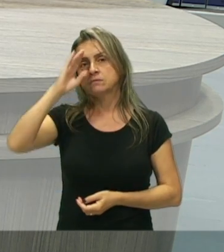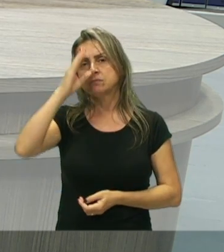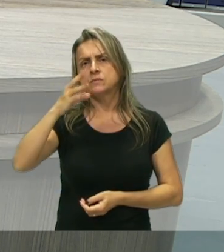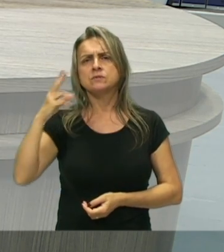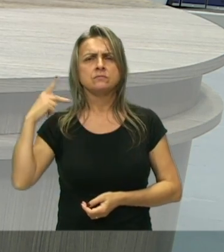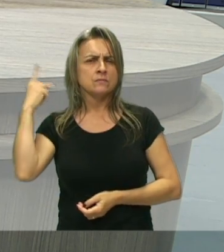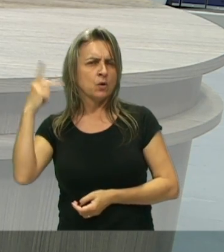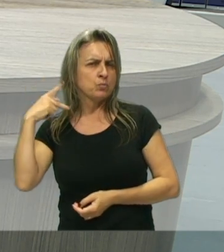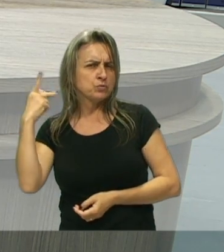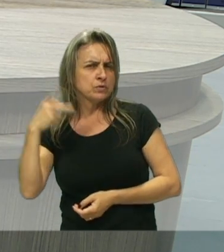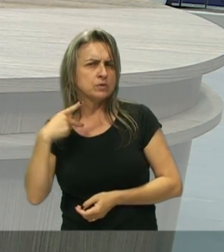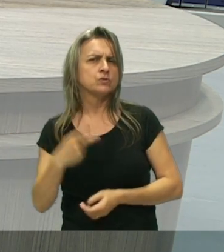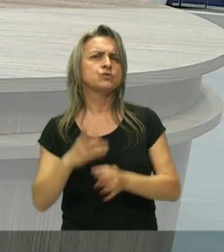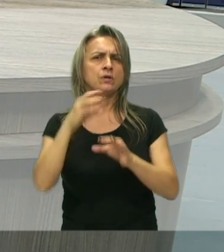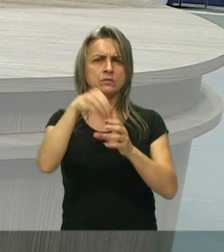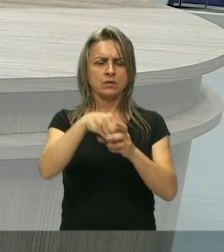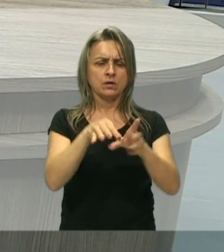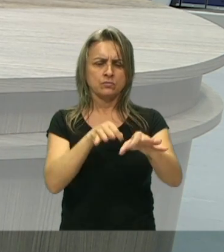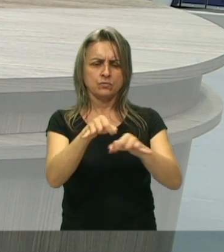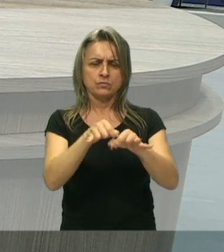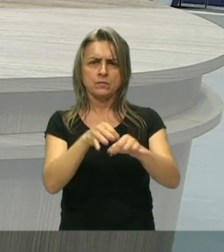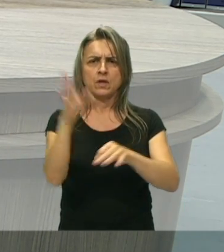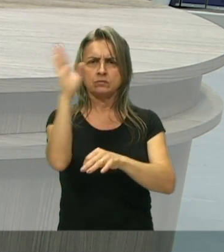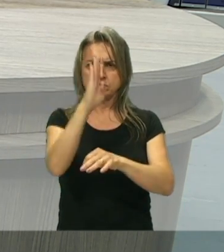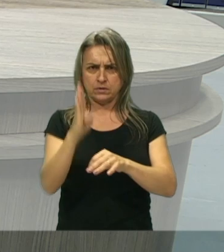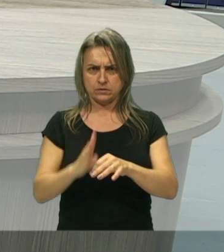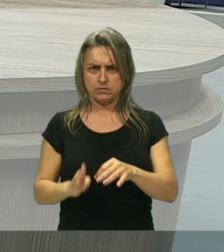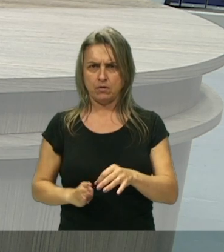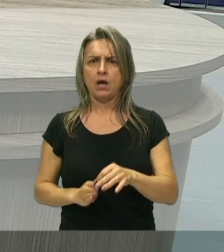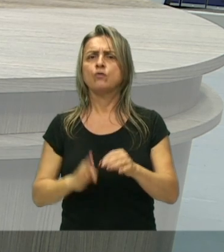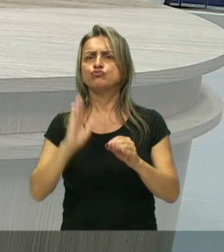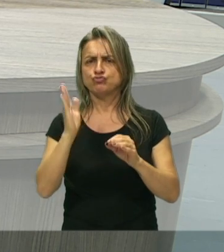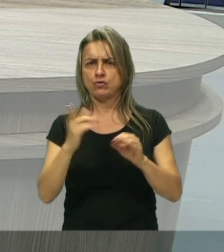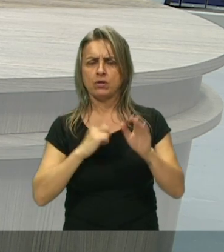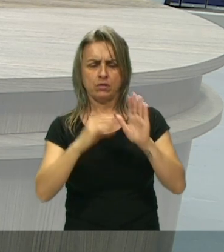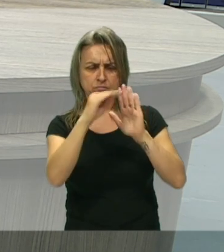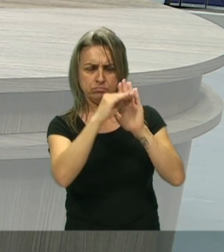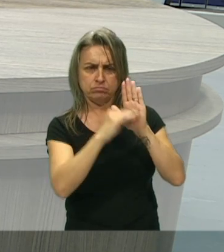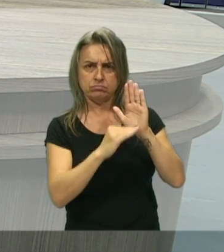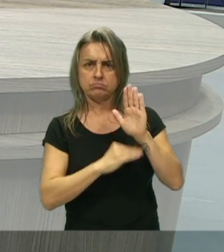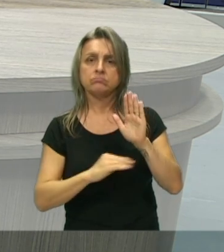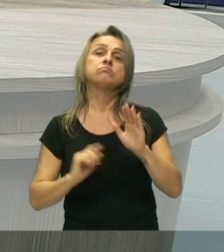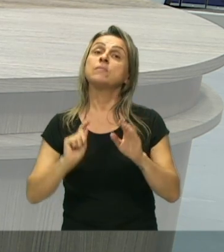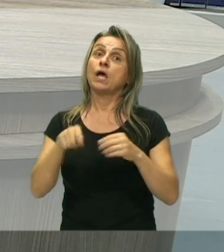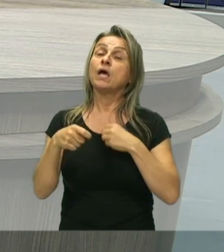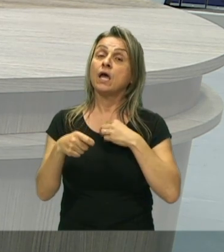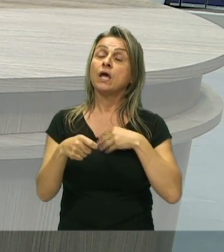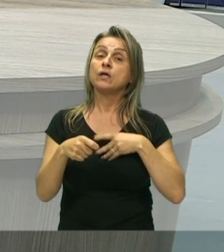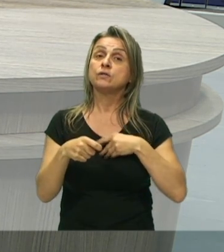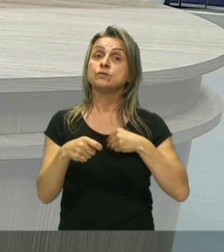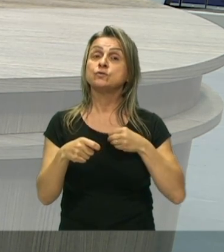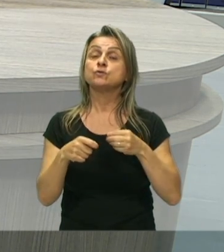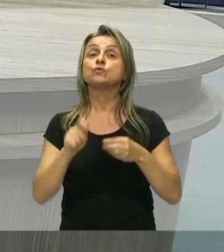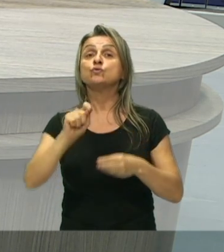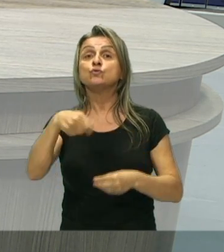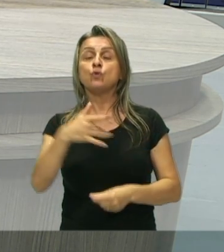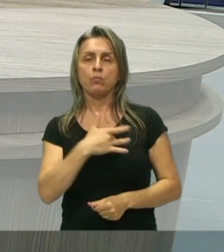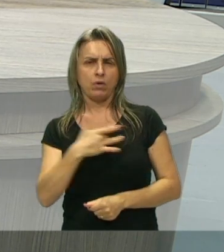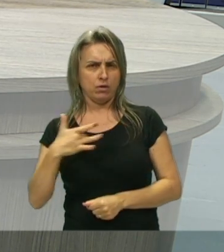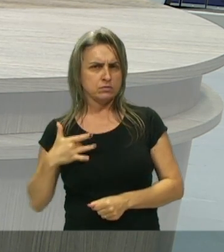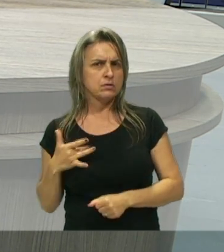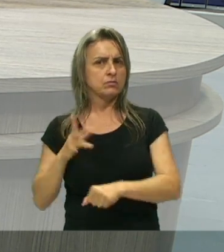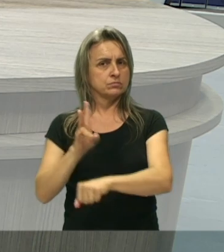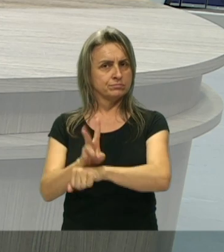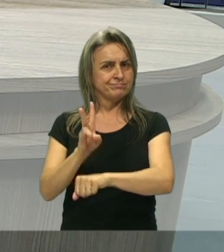Nacional, que já está colocado para ser discutido nas conferências e pré-conferências, é essa questão da saúde preventiva,